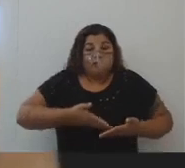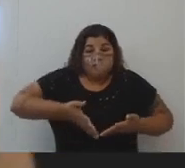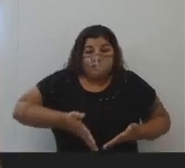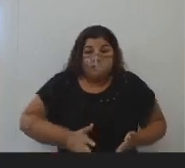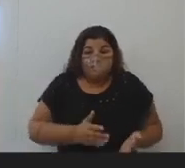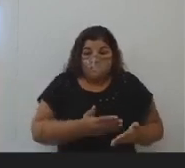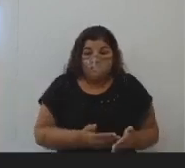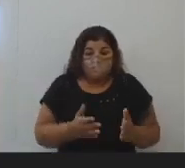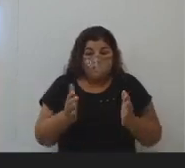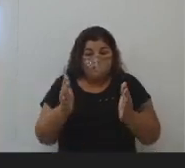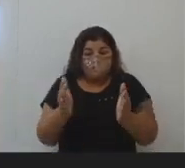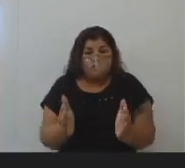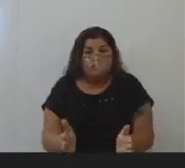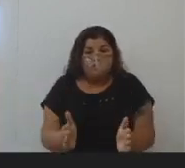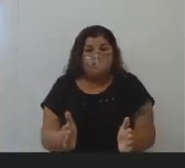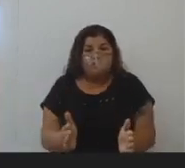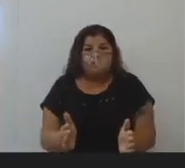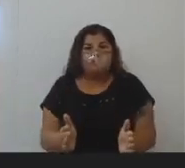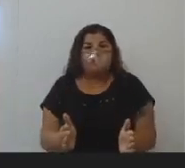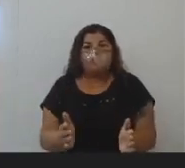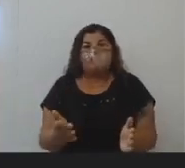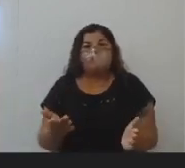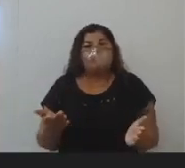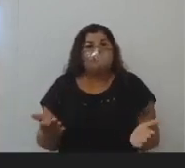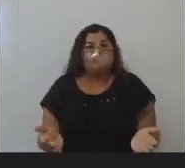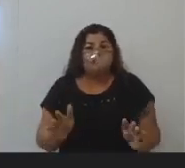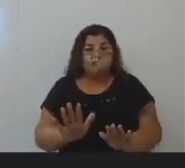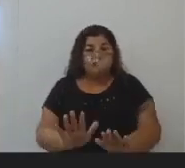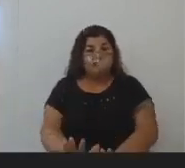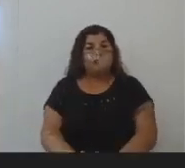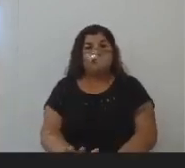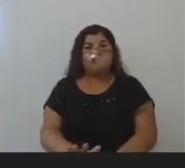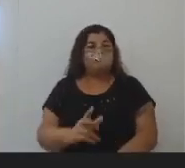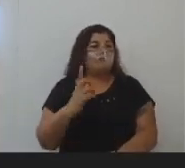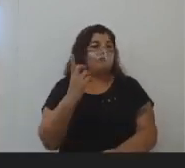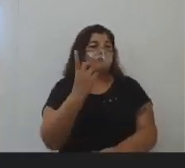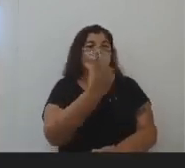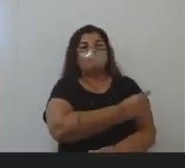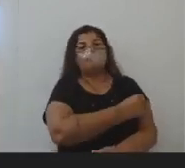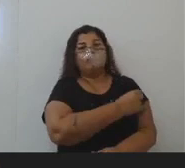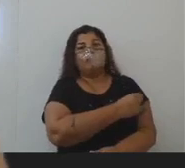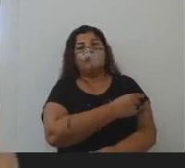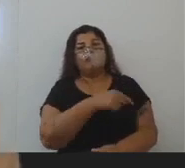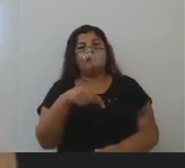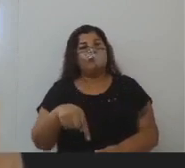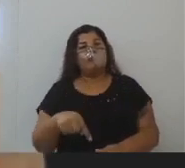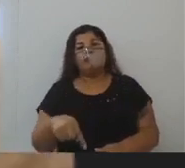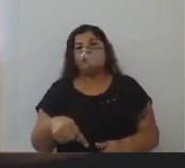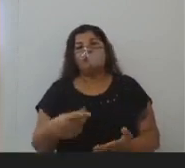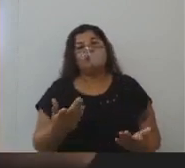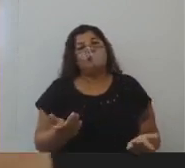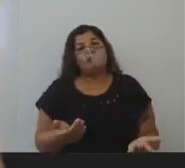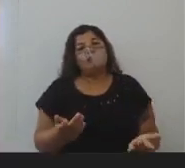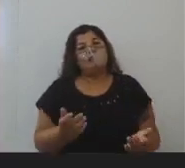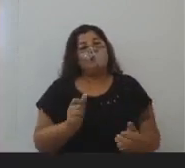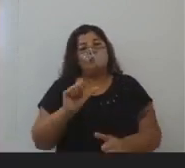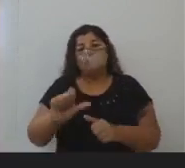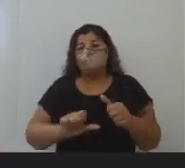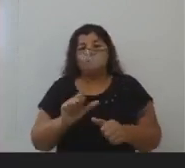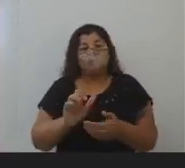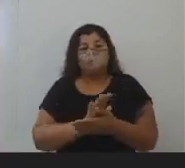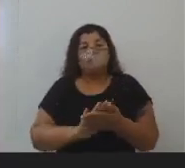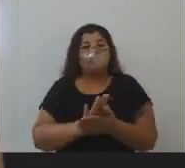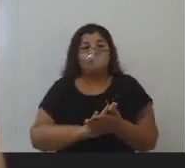você coloca aqui no centro dessa sala, você deixa ele ali e você vai embora, talvez ele não consiga nem mudar de